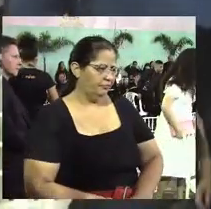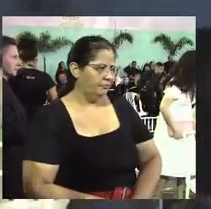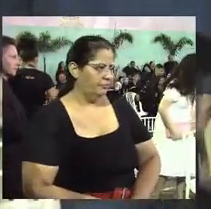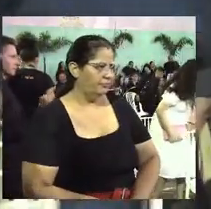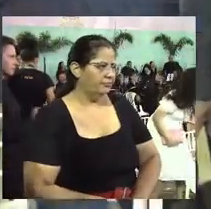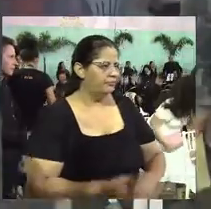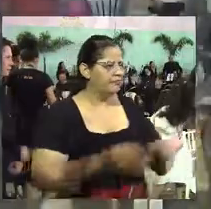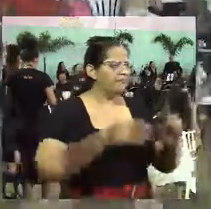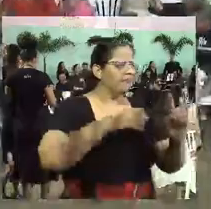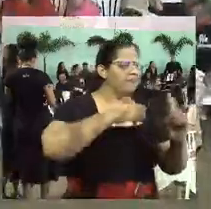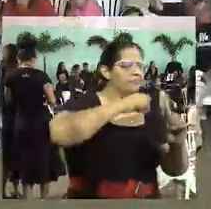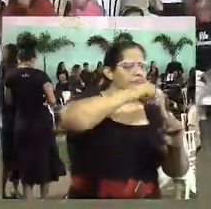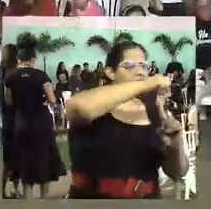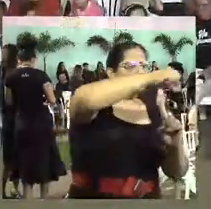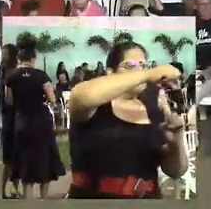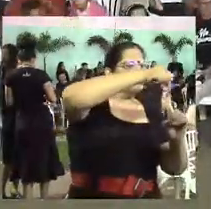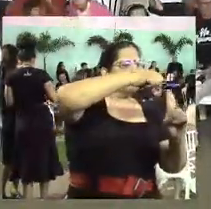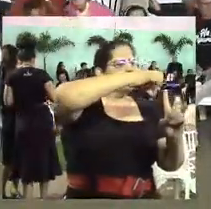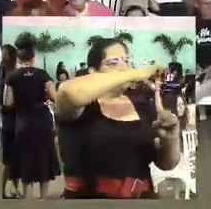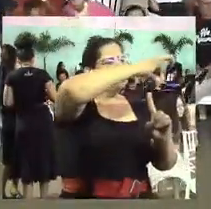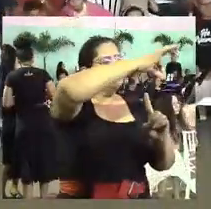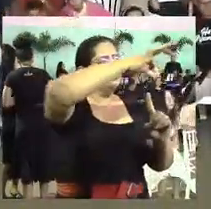em espírito